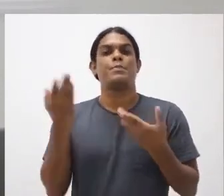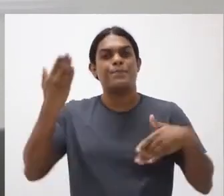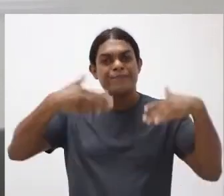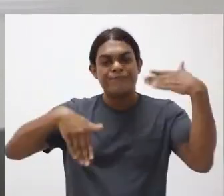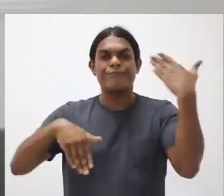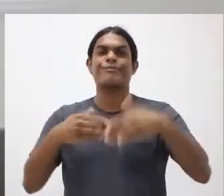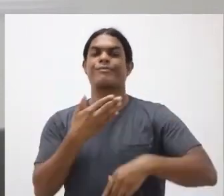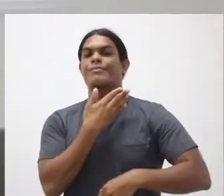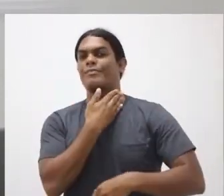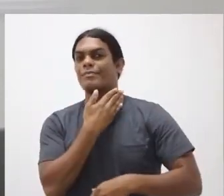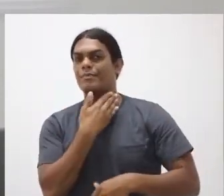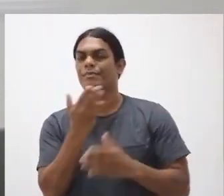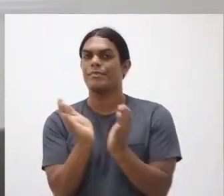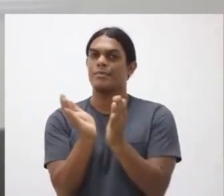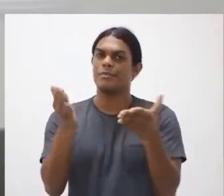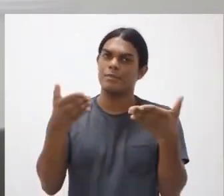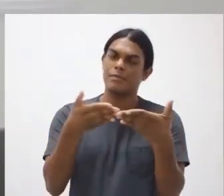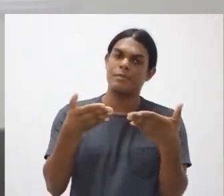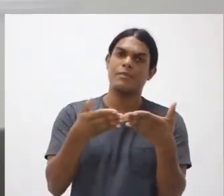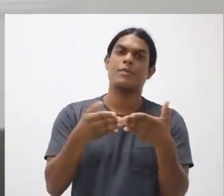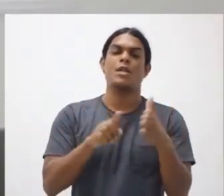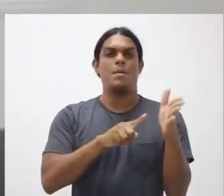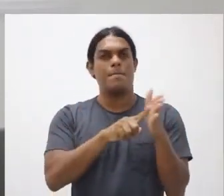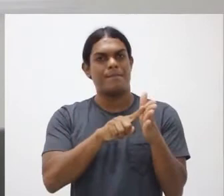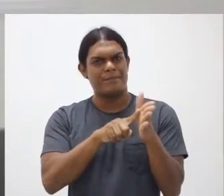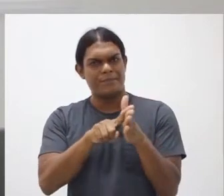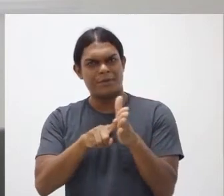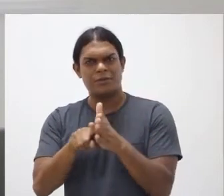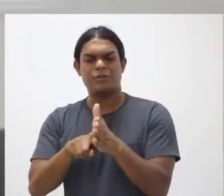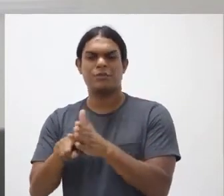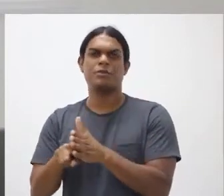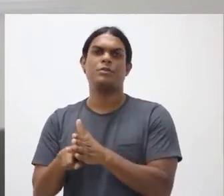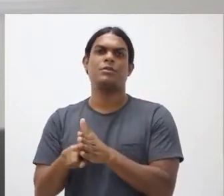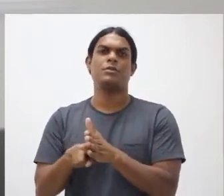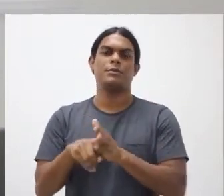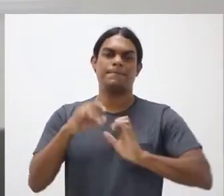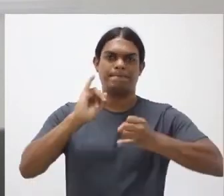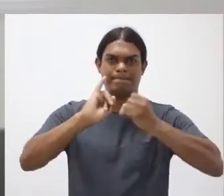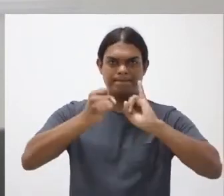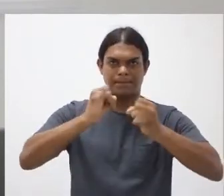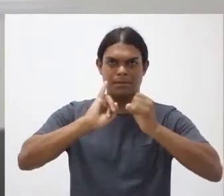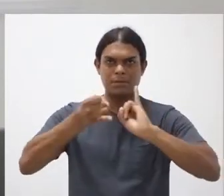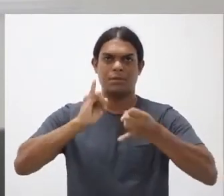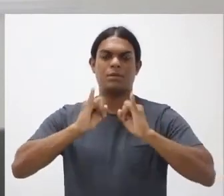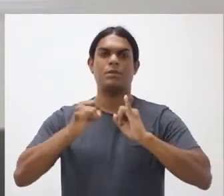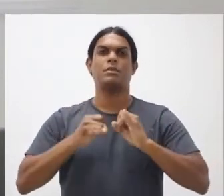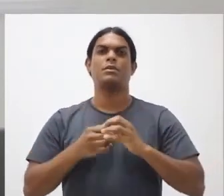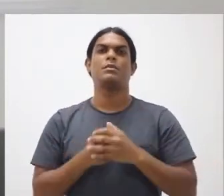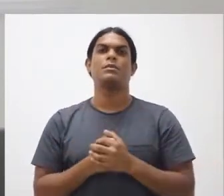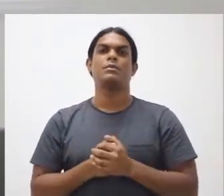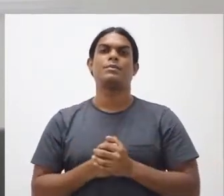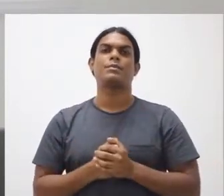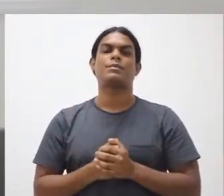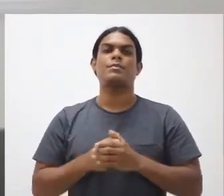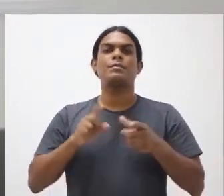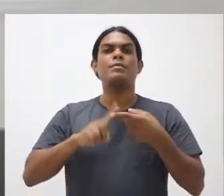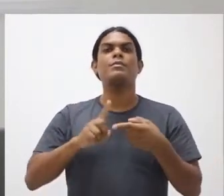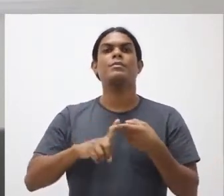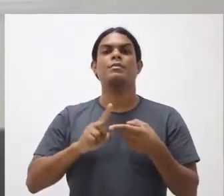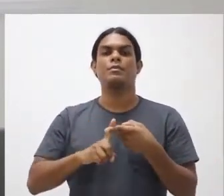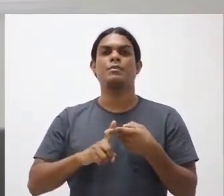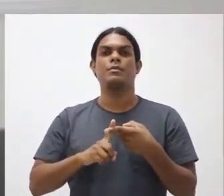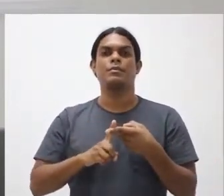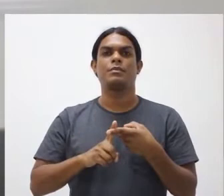também participem dos fóruns, vão atrás de outras informações com o uso de pesquisas na internet